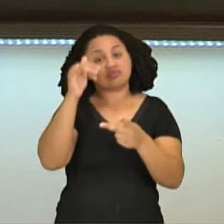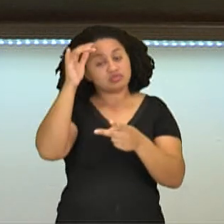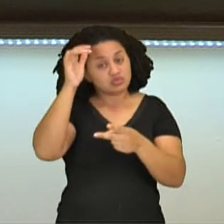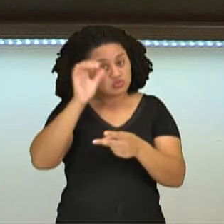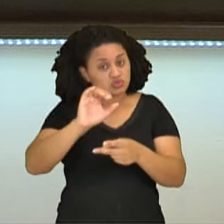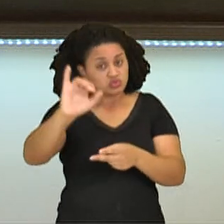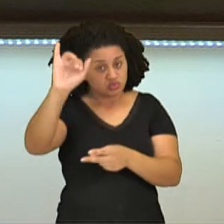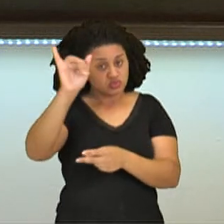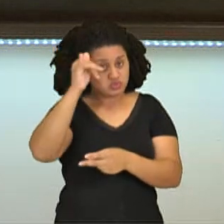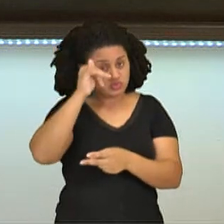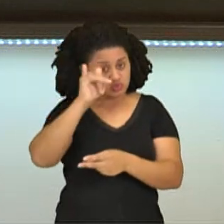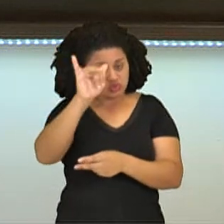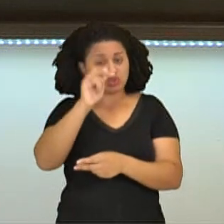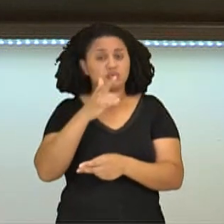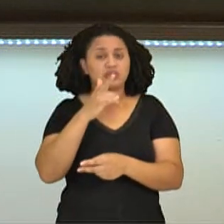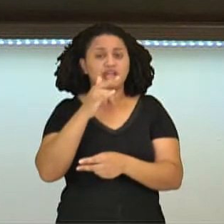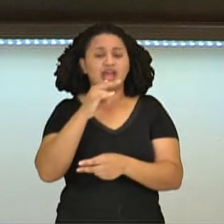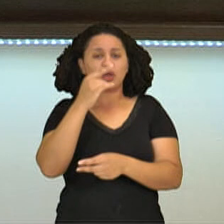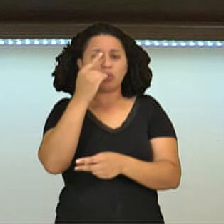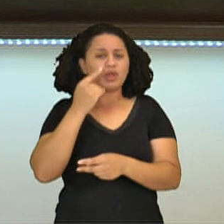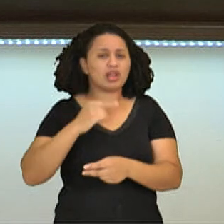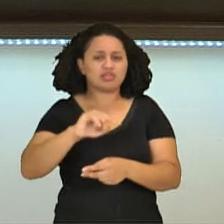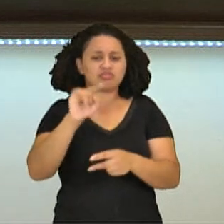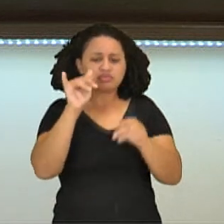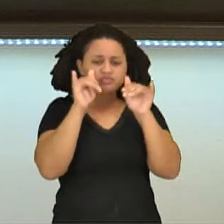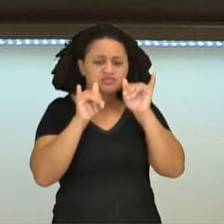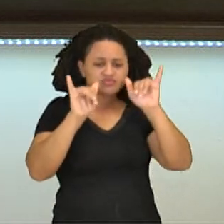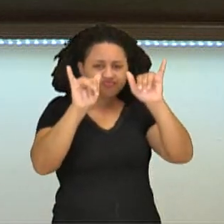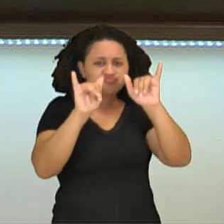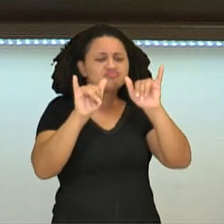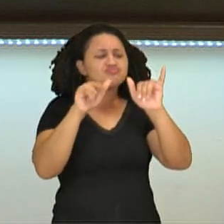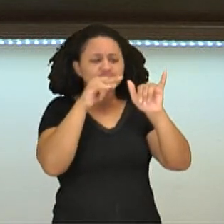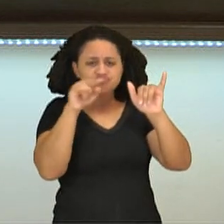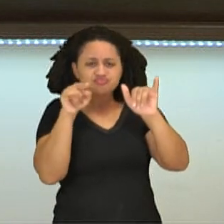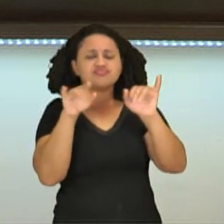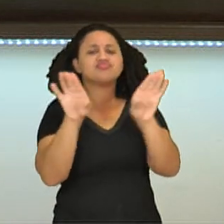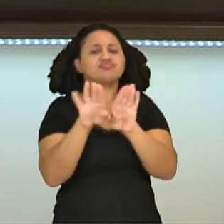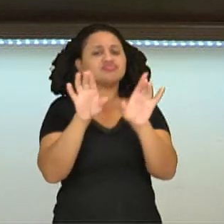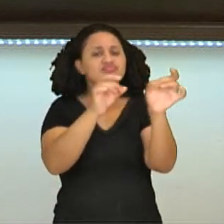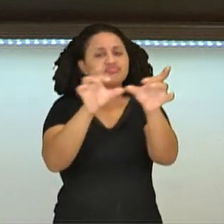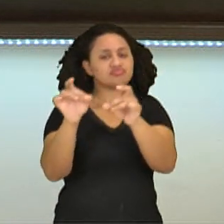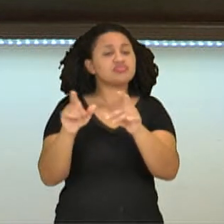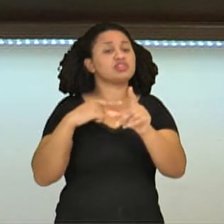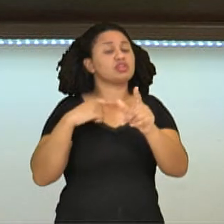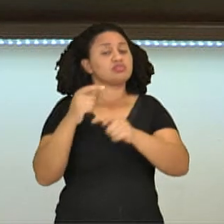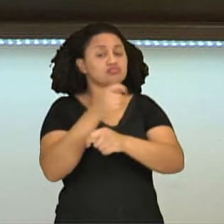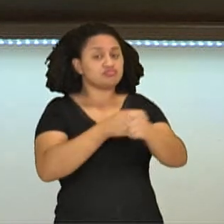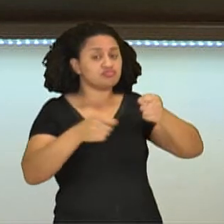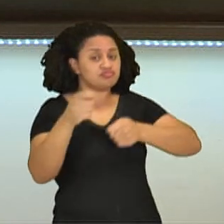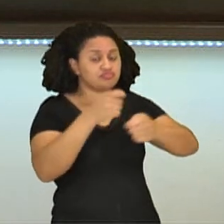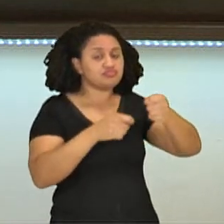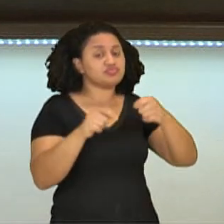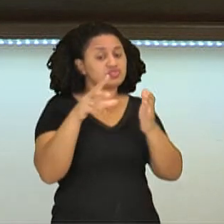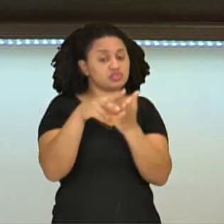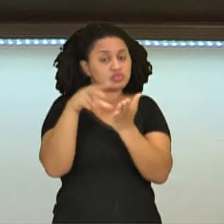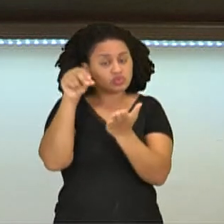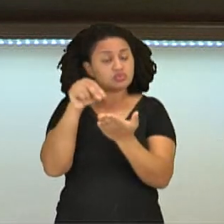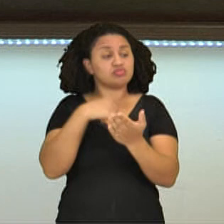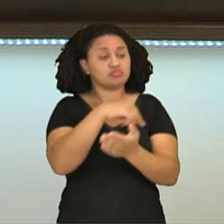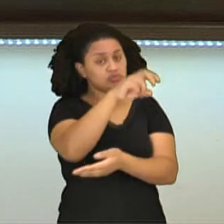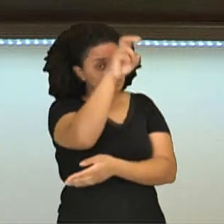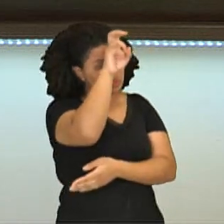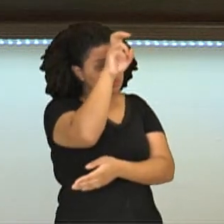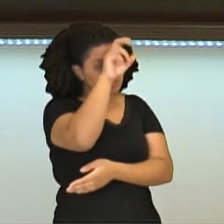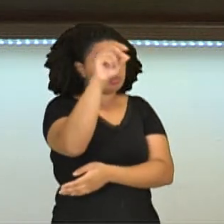eram muito vendidos no Egito. Então havia uma intensa troca comercial entre o reino de Kush com o